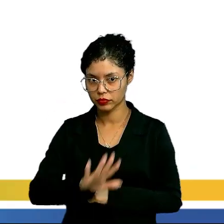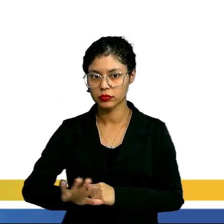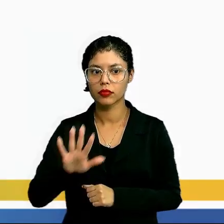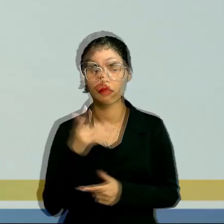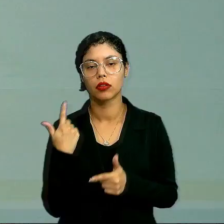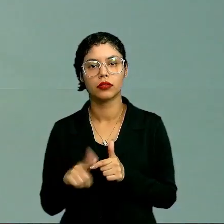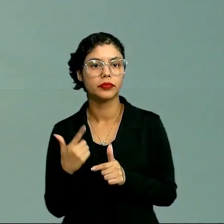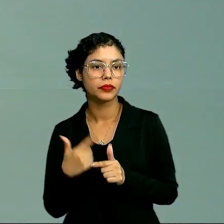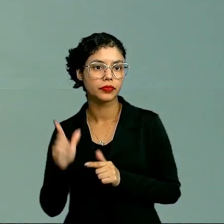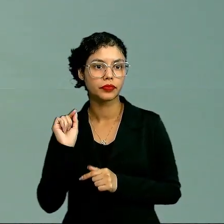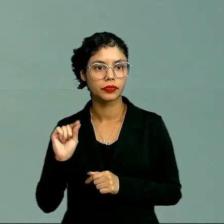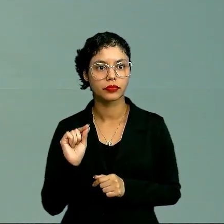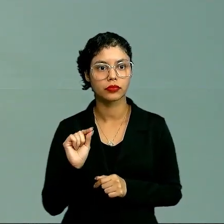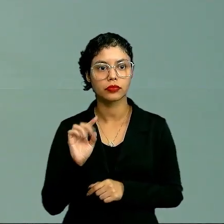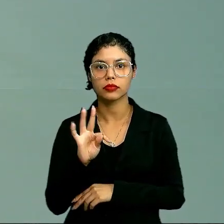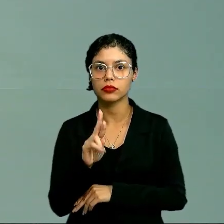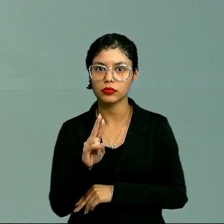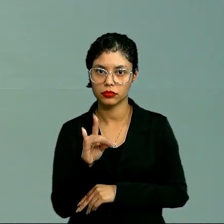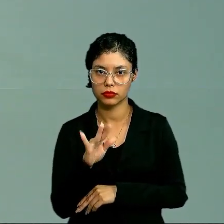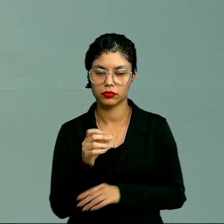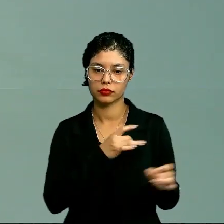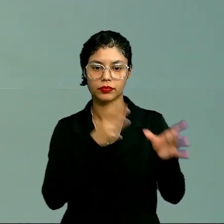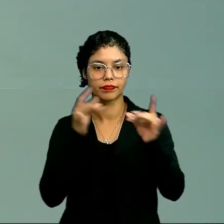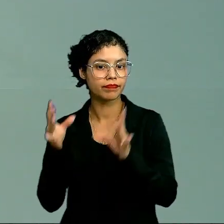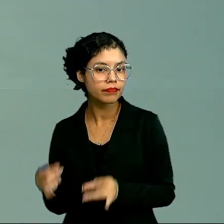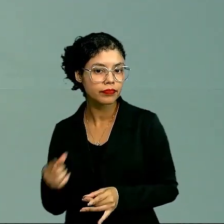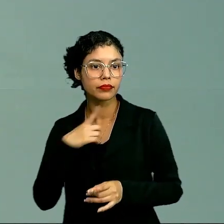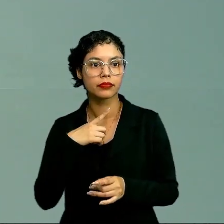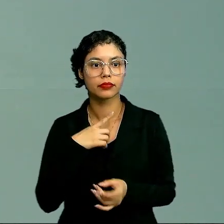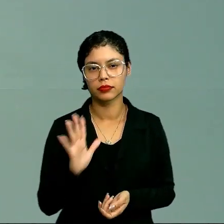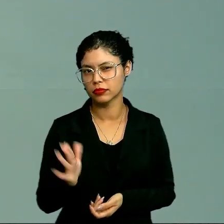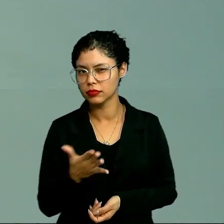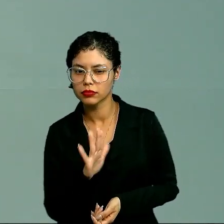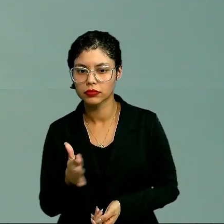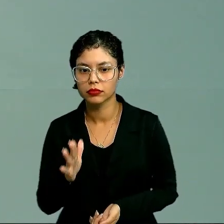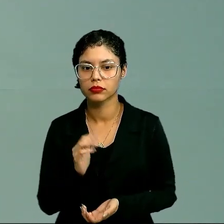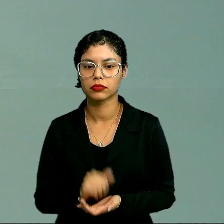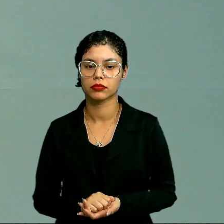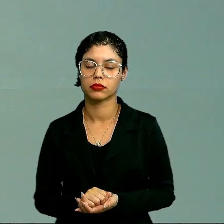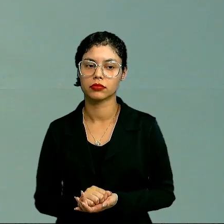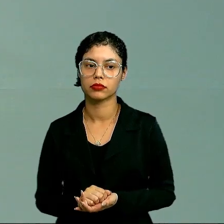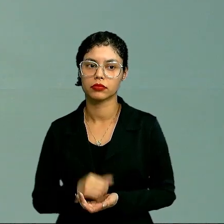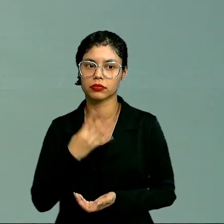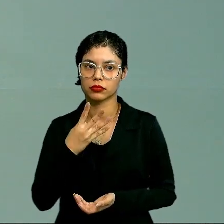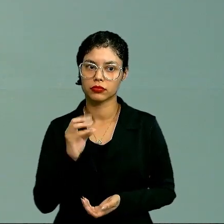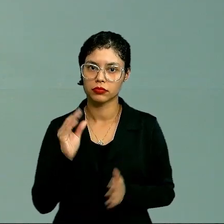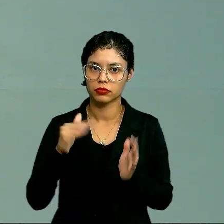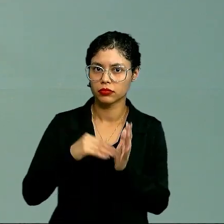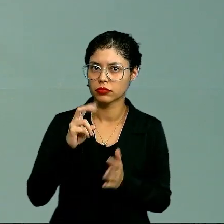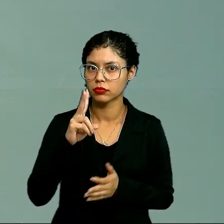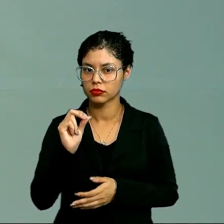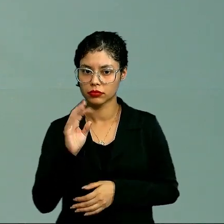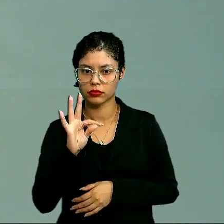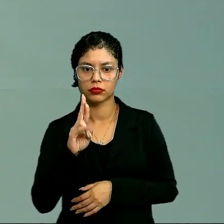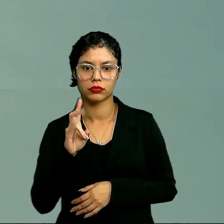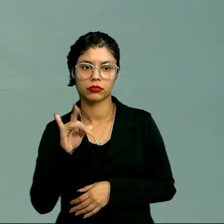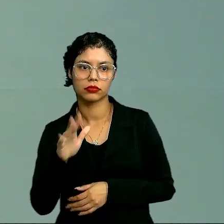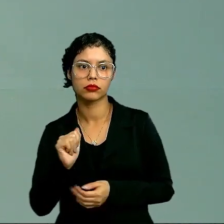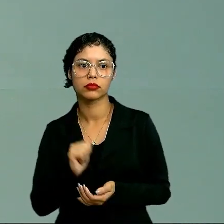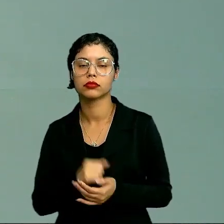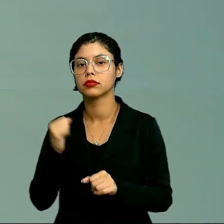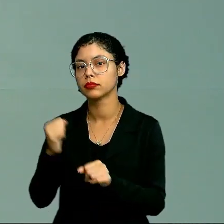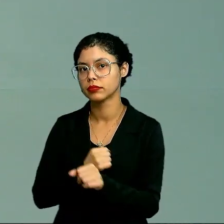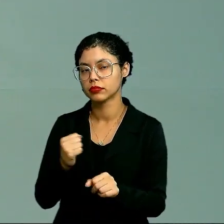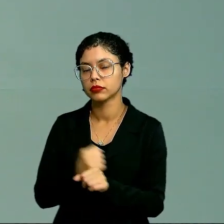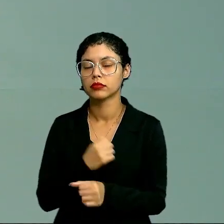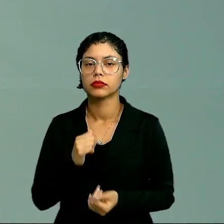temos o problema do tráfico de drogas, porque nós temos aí aproximadamente de 40 a 50 toneladas de consumos por